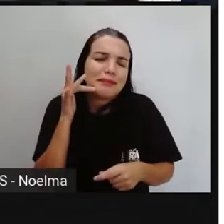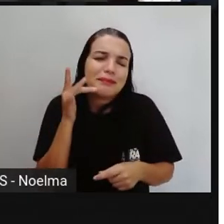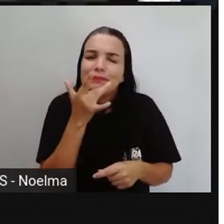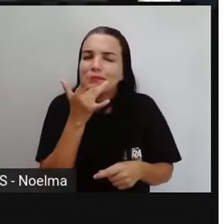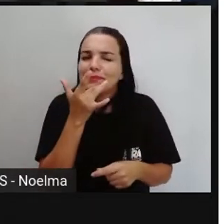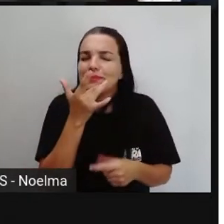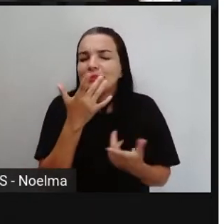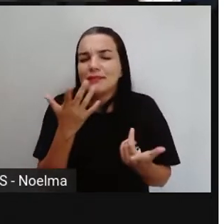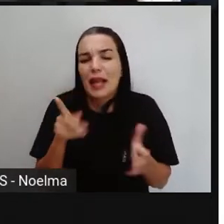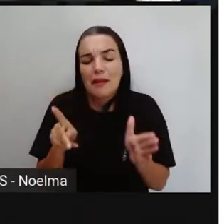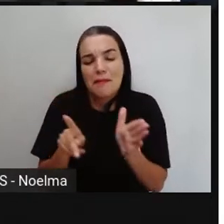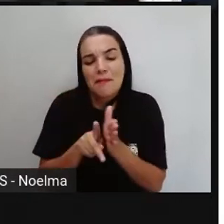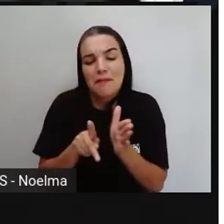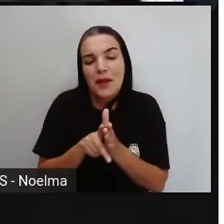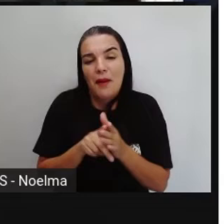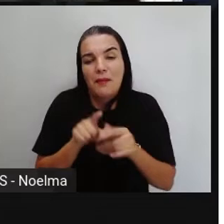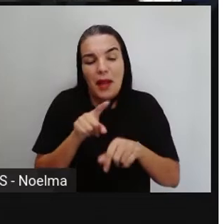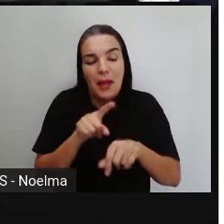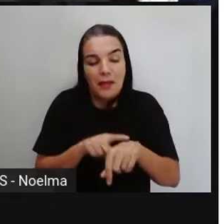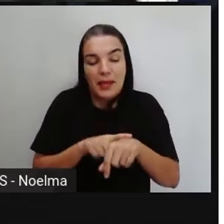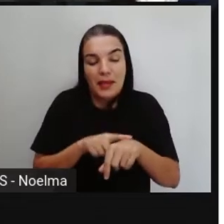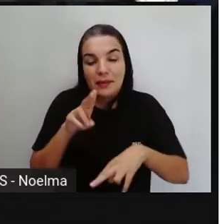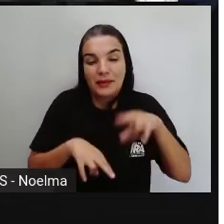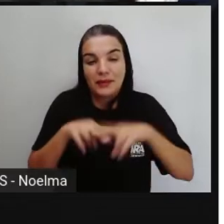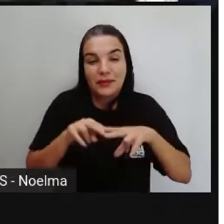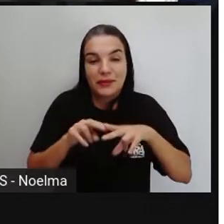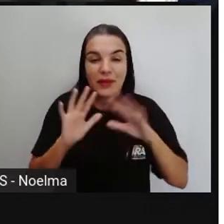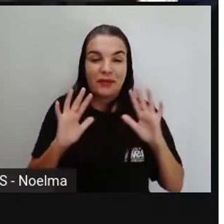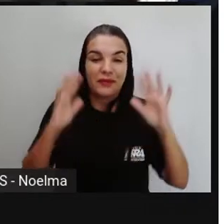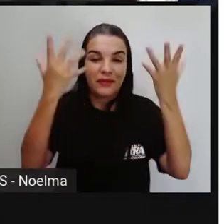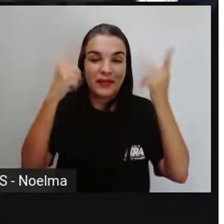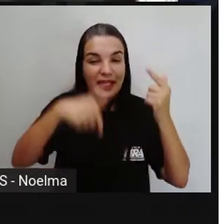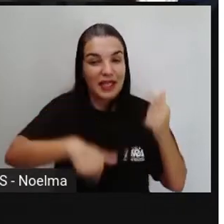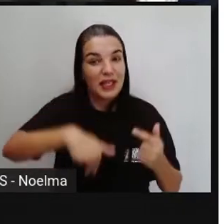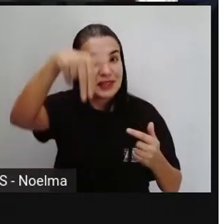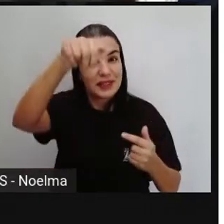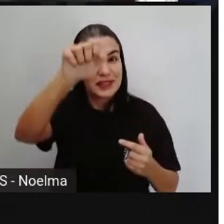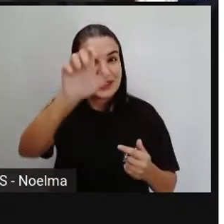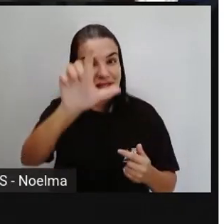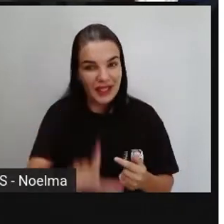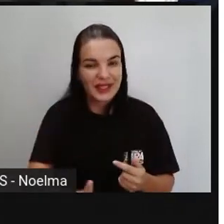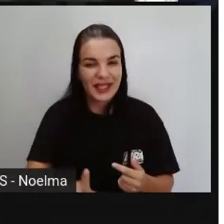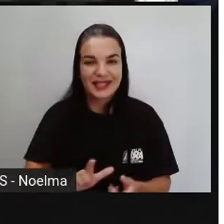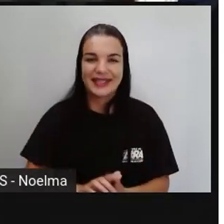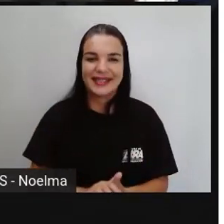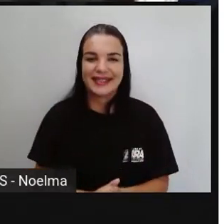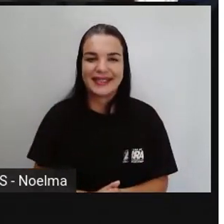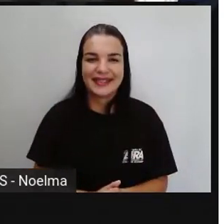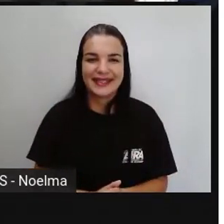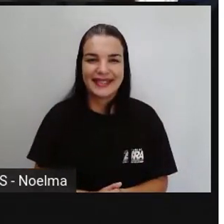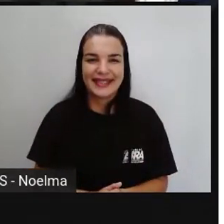que são típicas das festas juninas aqui no Nordeste e também na Bahia.